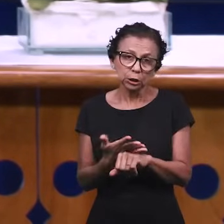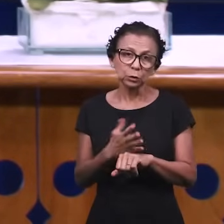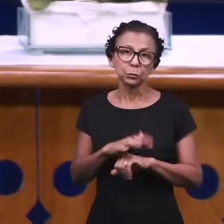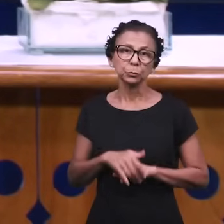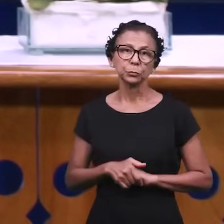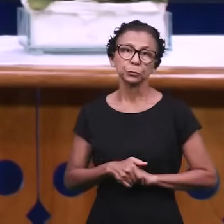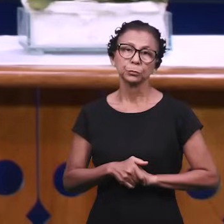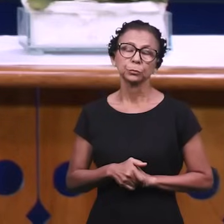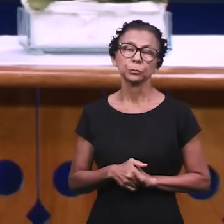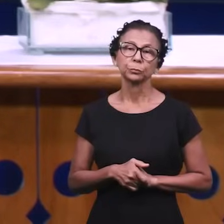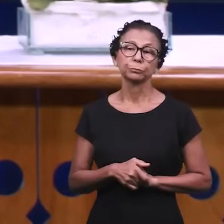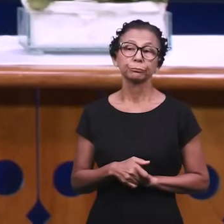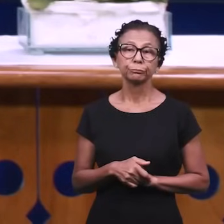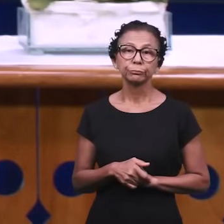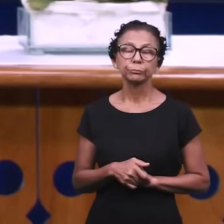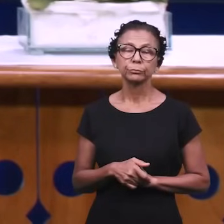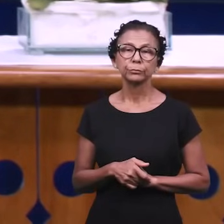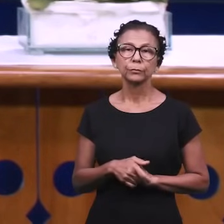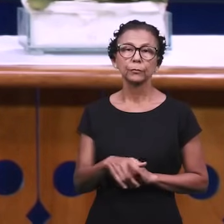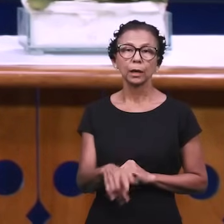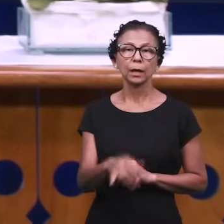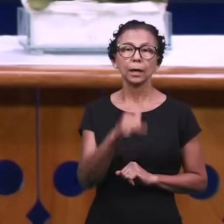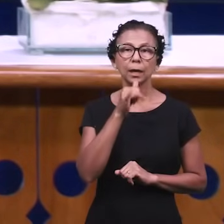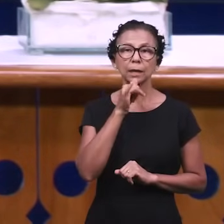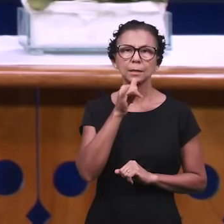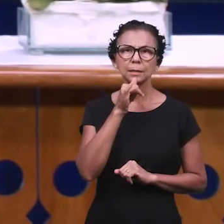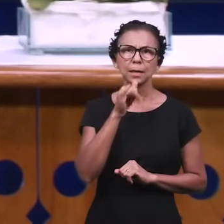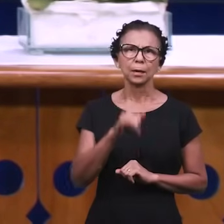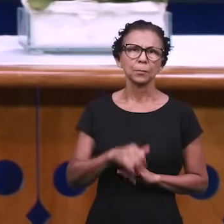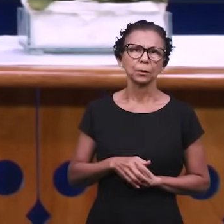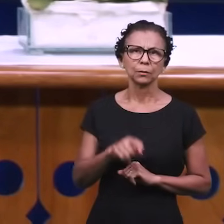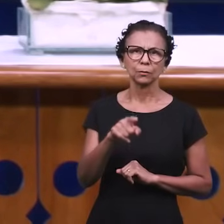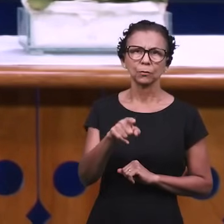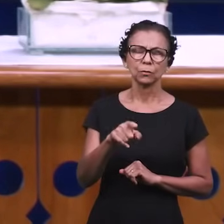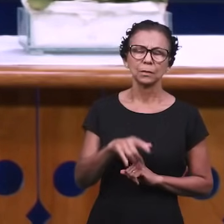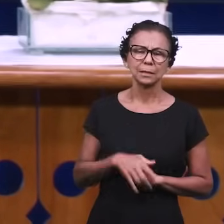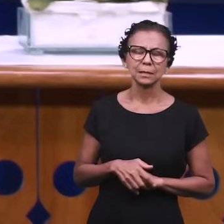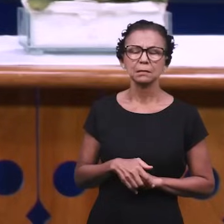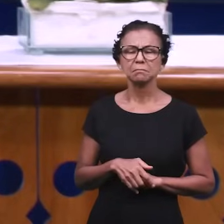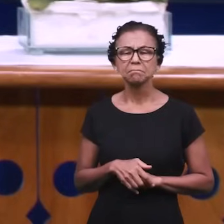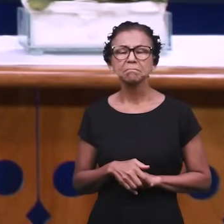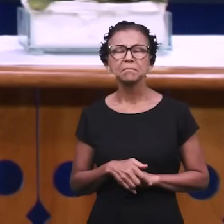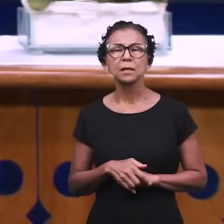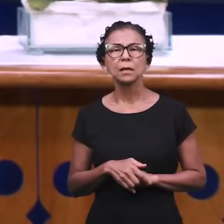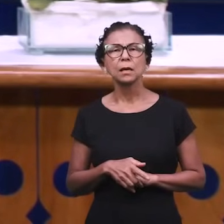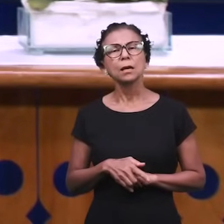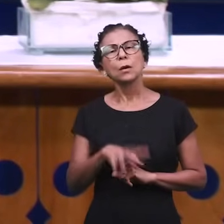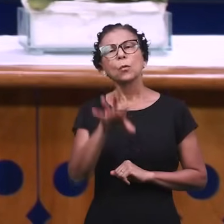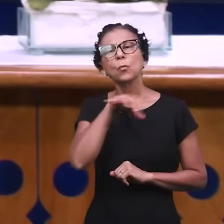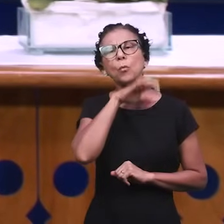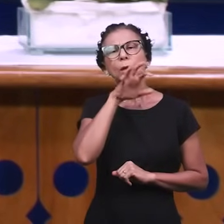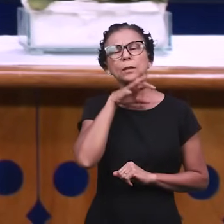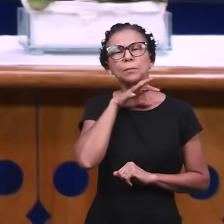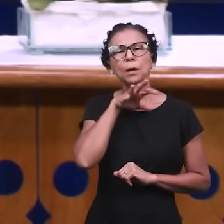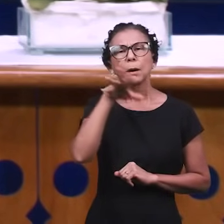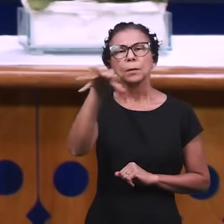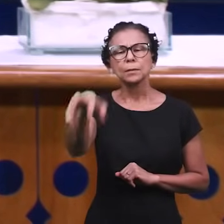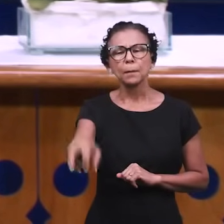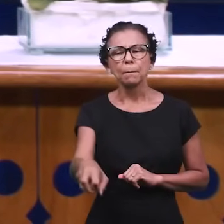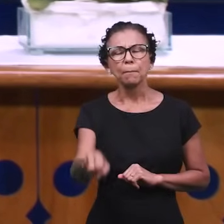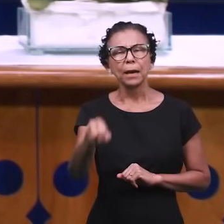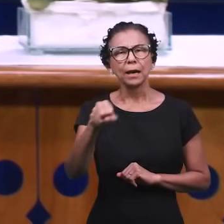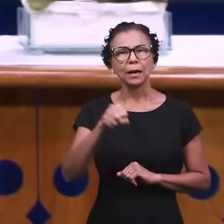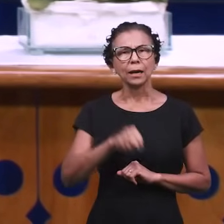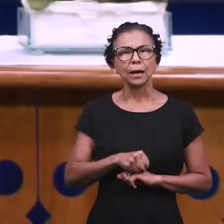são vários animais que estão no campo. Quando você pega um animal desse e coloca dentro de casa, ele passa a ser um